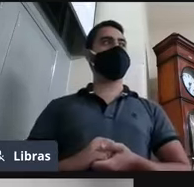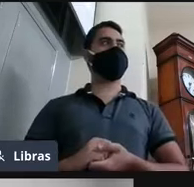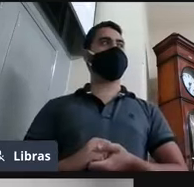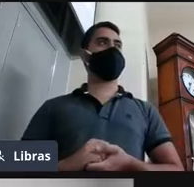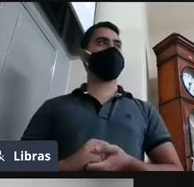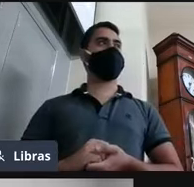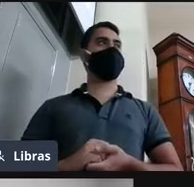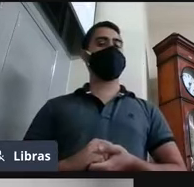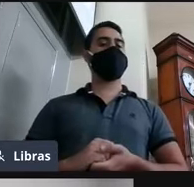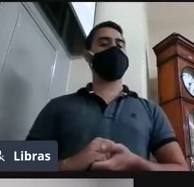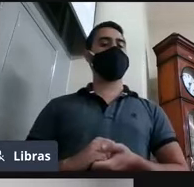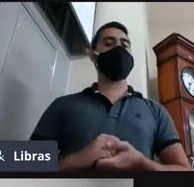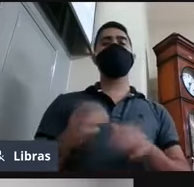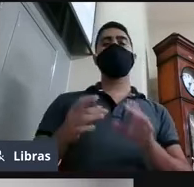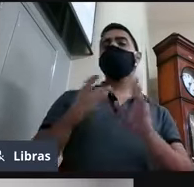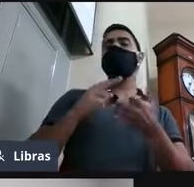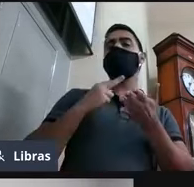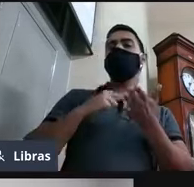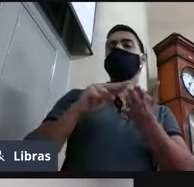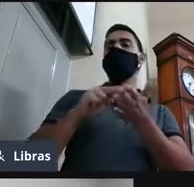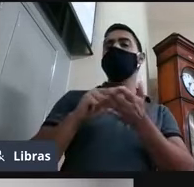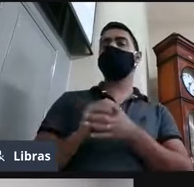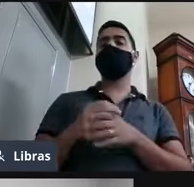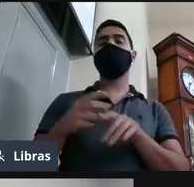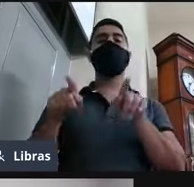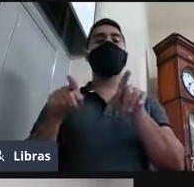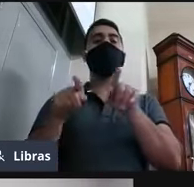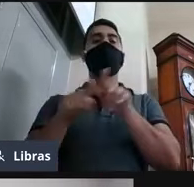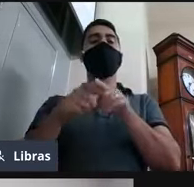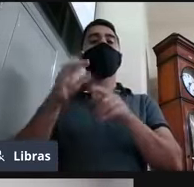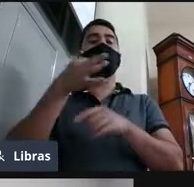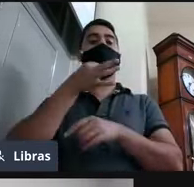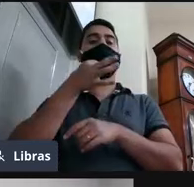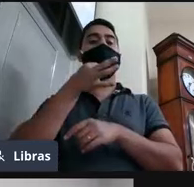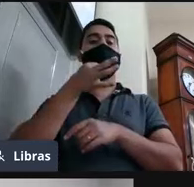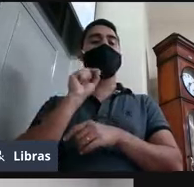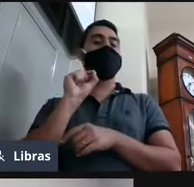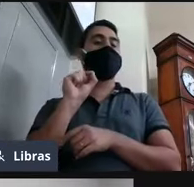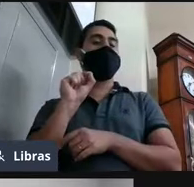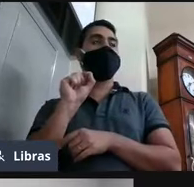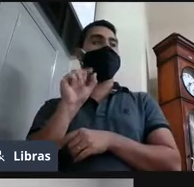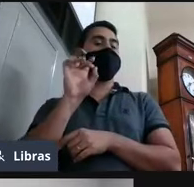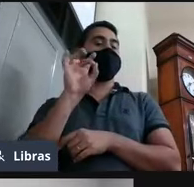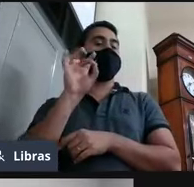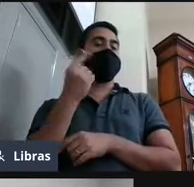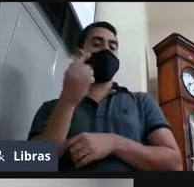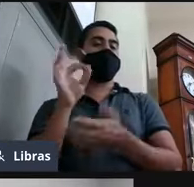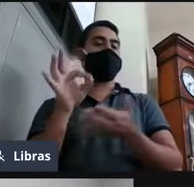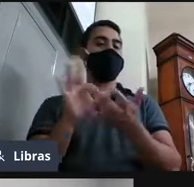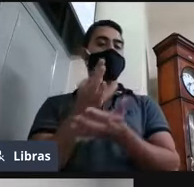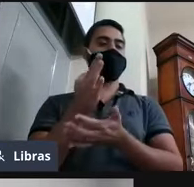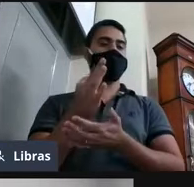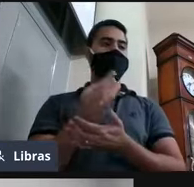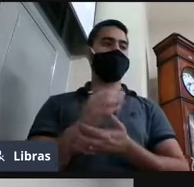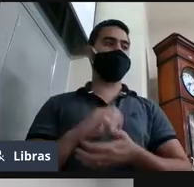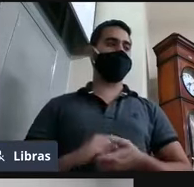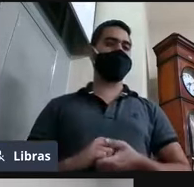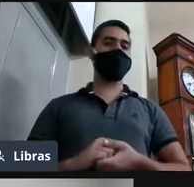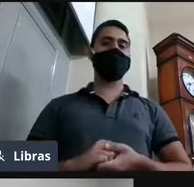a mensagem, e um parecer que, no caso, somente com uma assinatura,